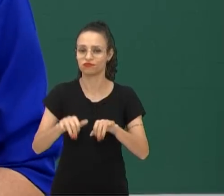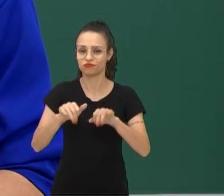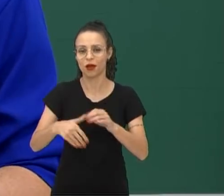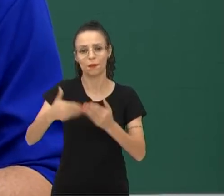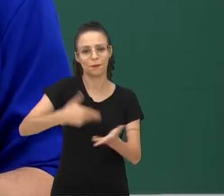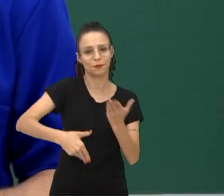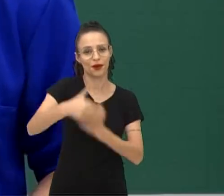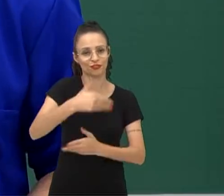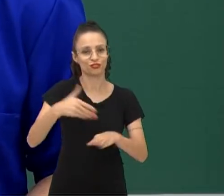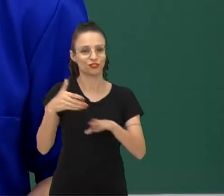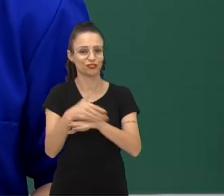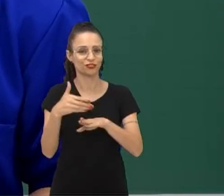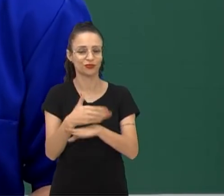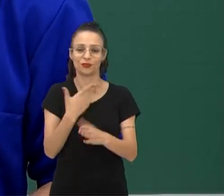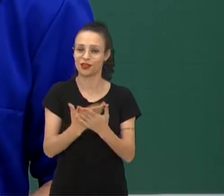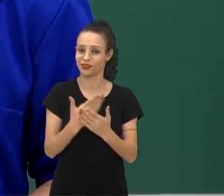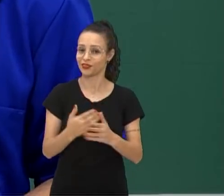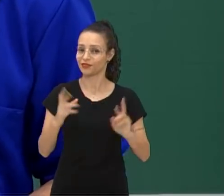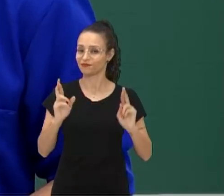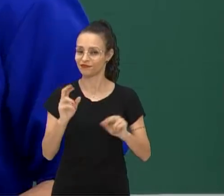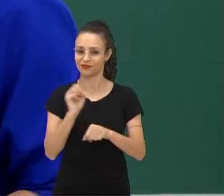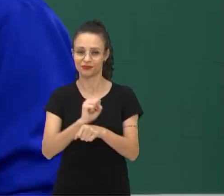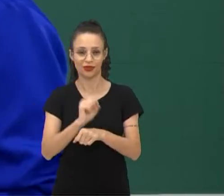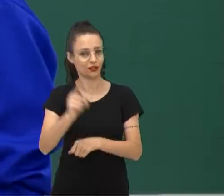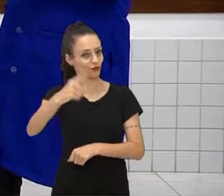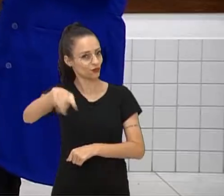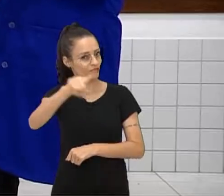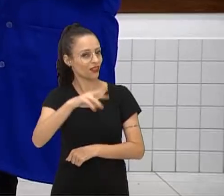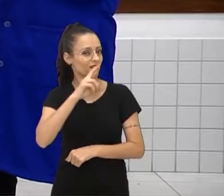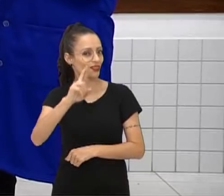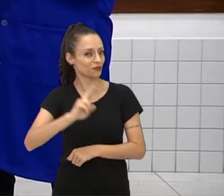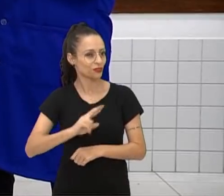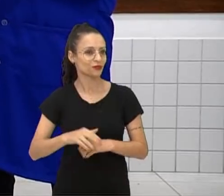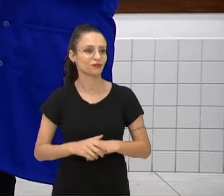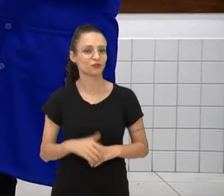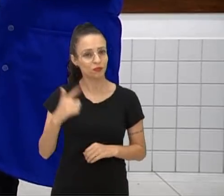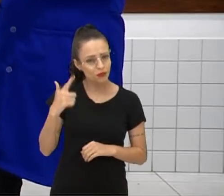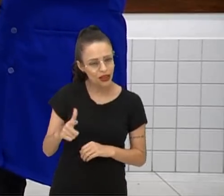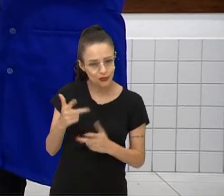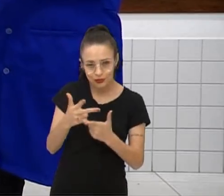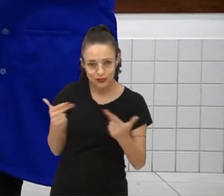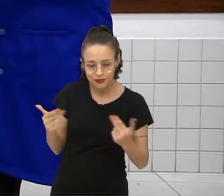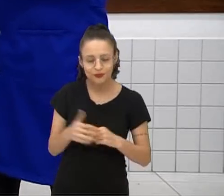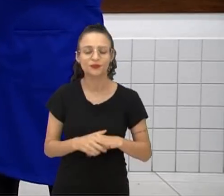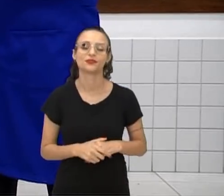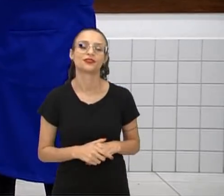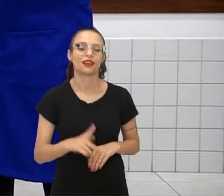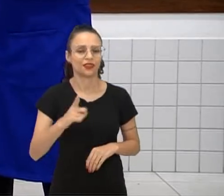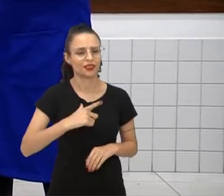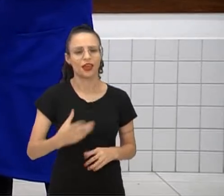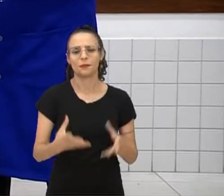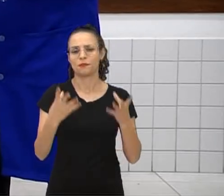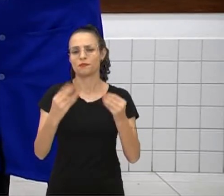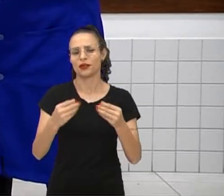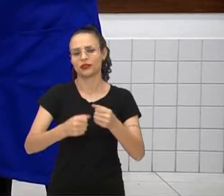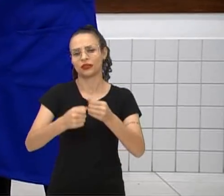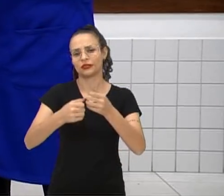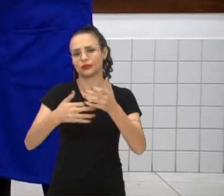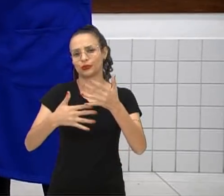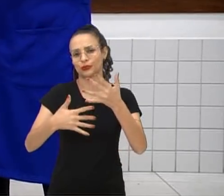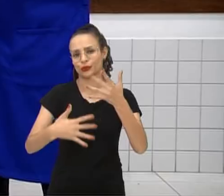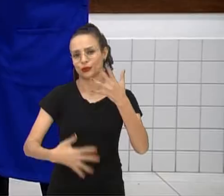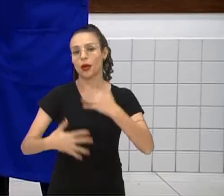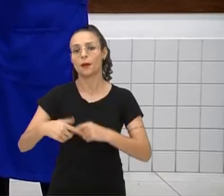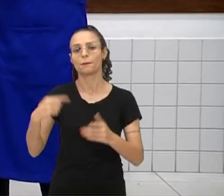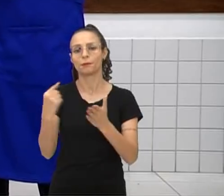da nossa aula. Estamos esperando a sua interação. Mais alguém, professor Gilson? Temos bastante perguntas aqui do pessoal